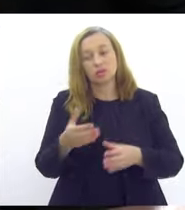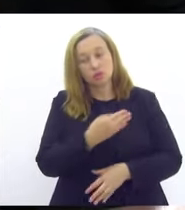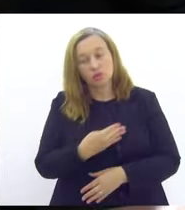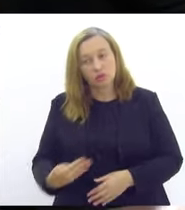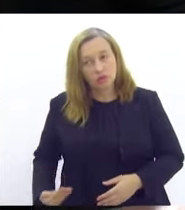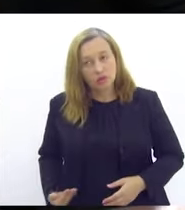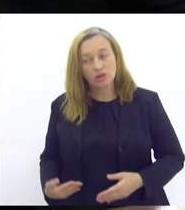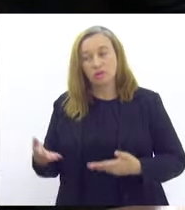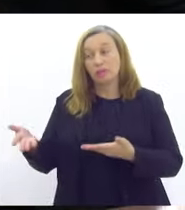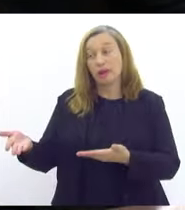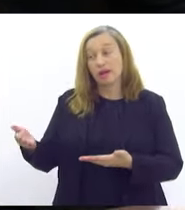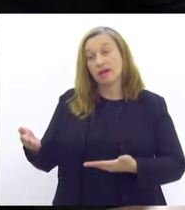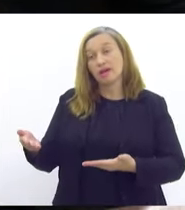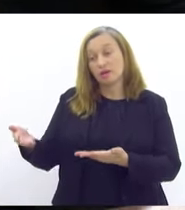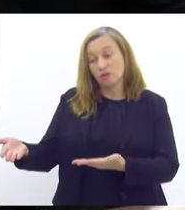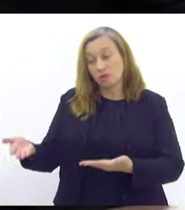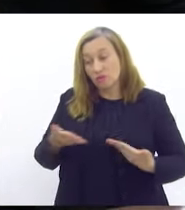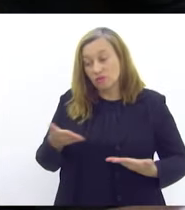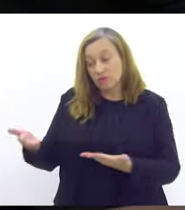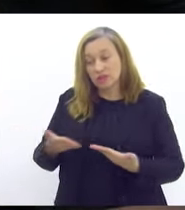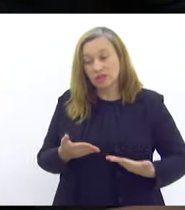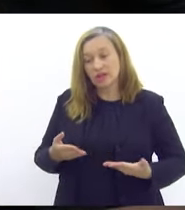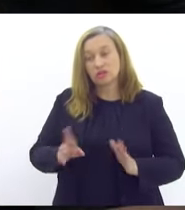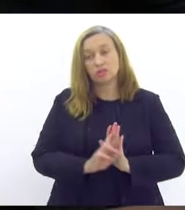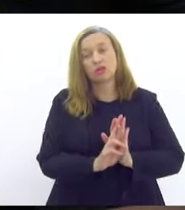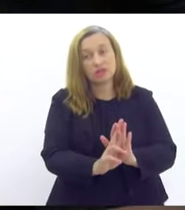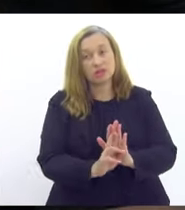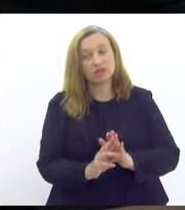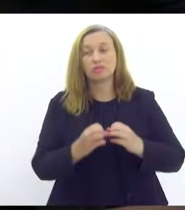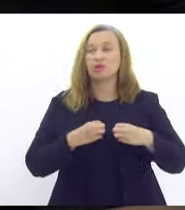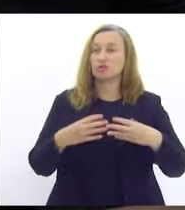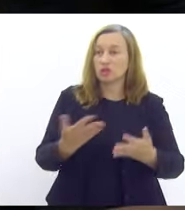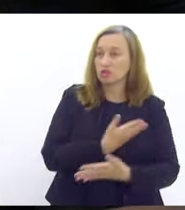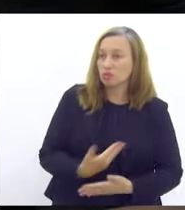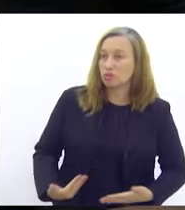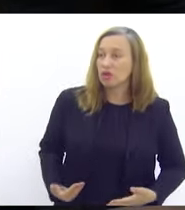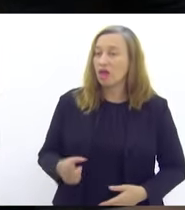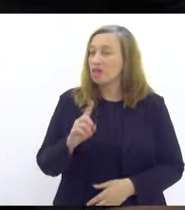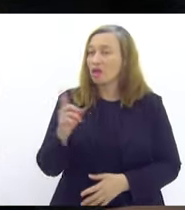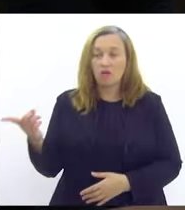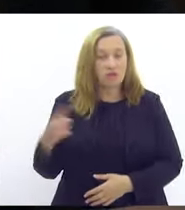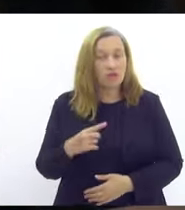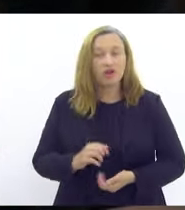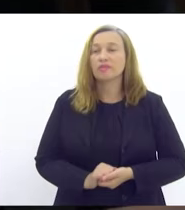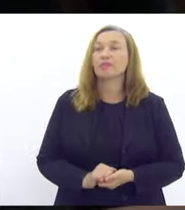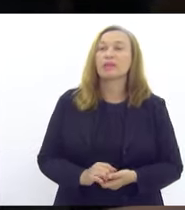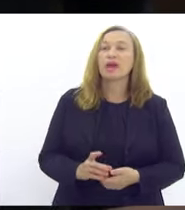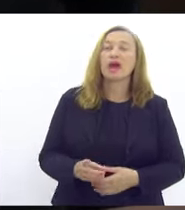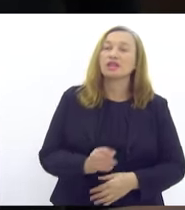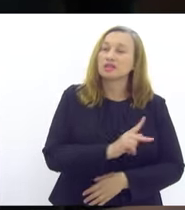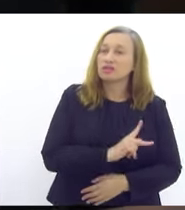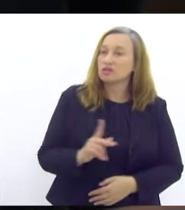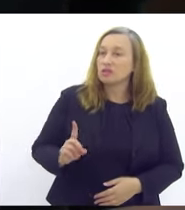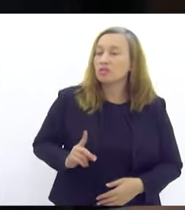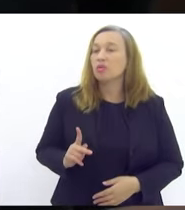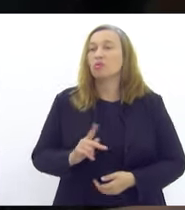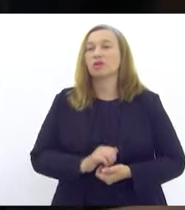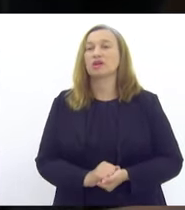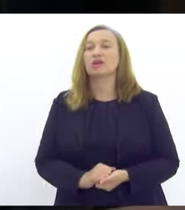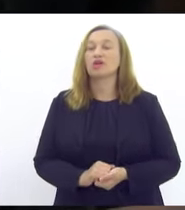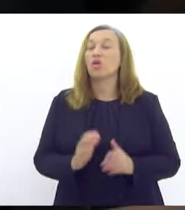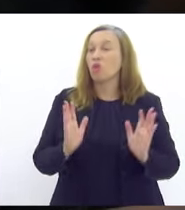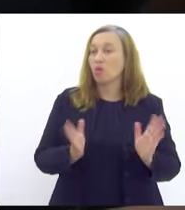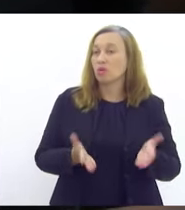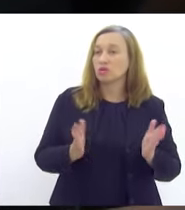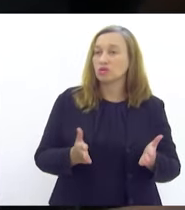para mandar seus representantes para as audiências públicas e eles não vêm. A Defensoria Pública é